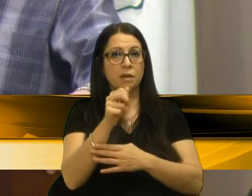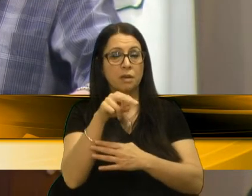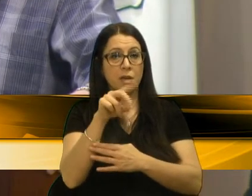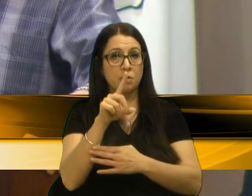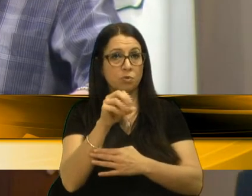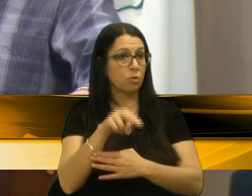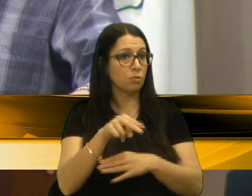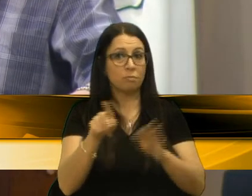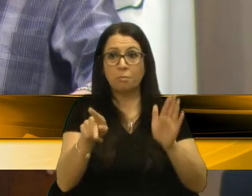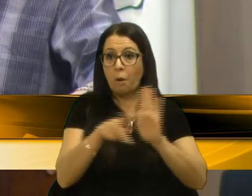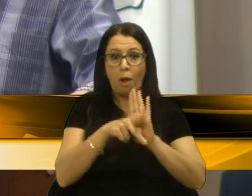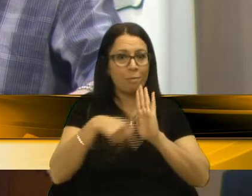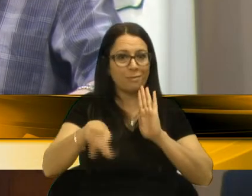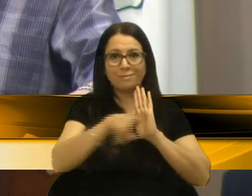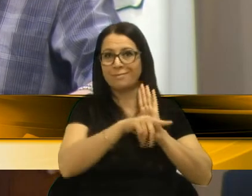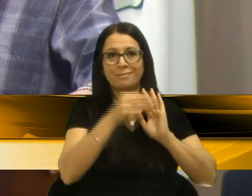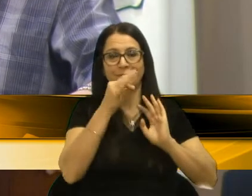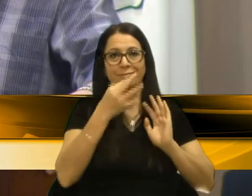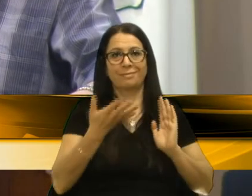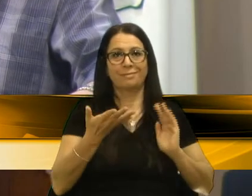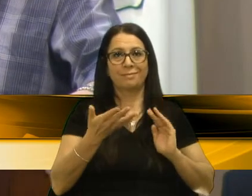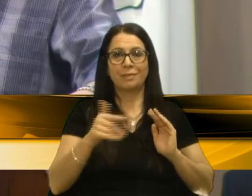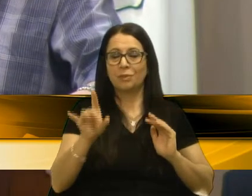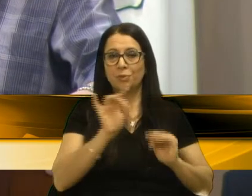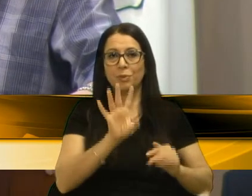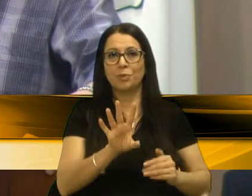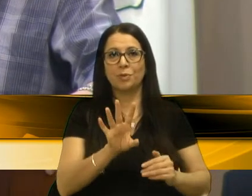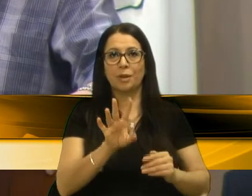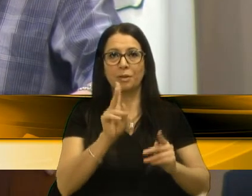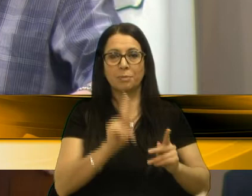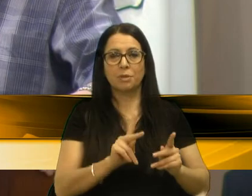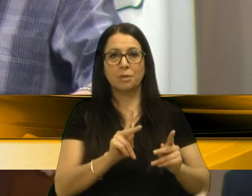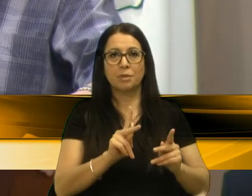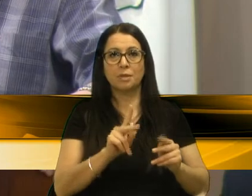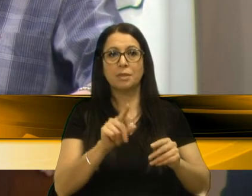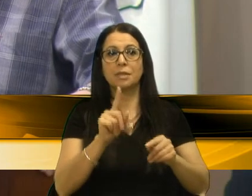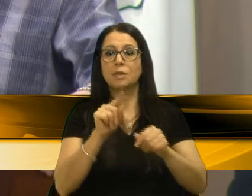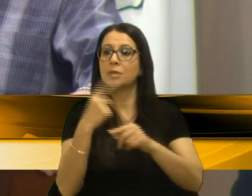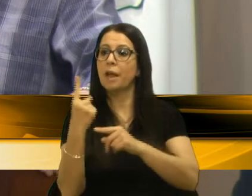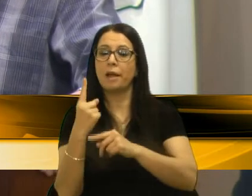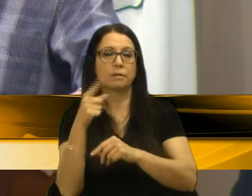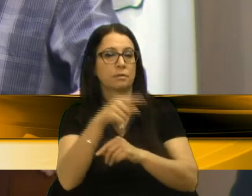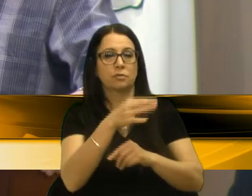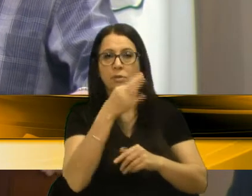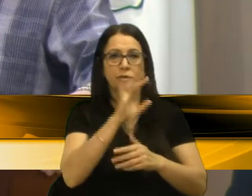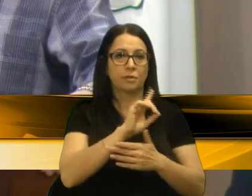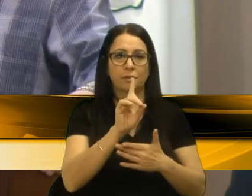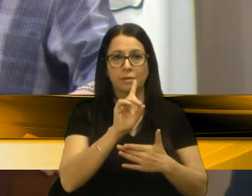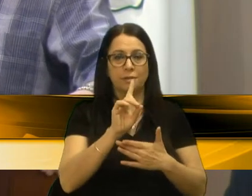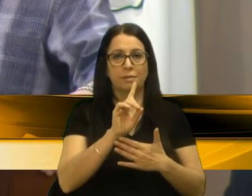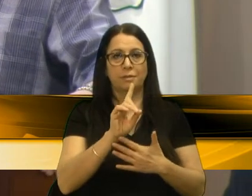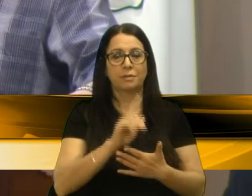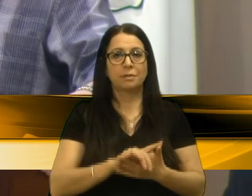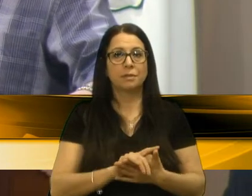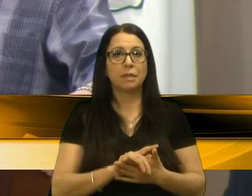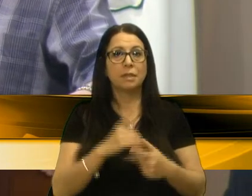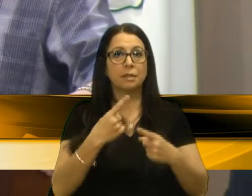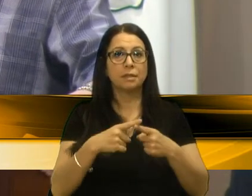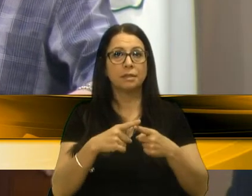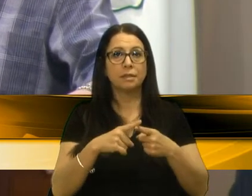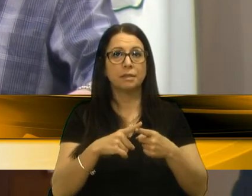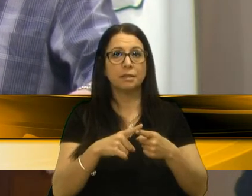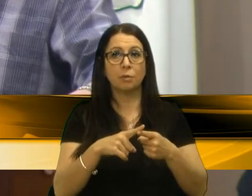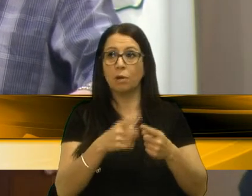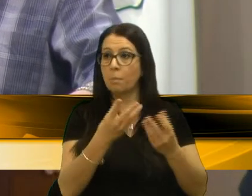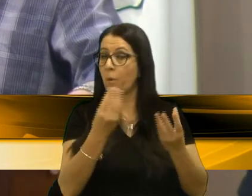Caxias do Sul. Ele não é só um patrimônio dos permissionários de táxi de Caxias do Sul, né? E que não são